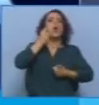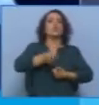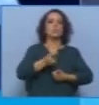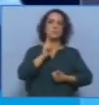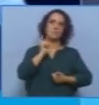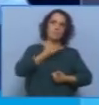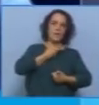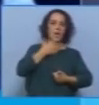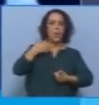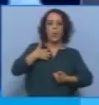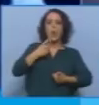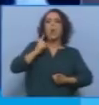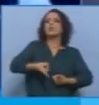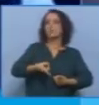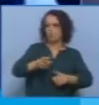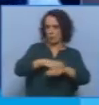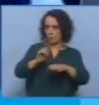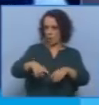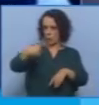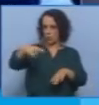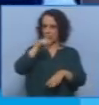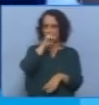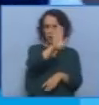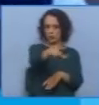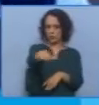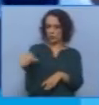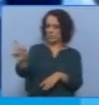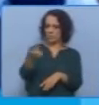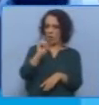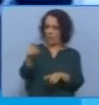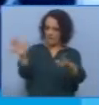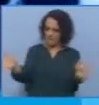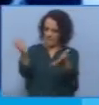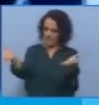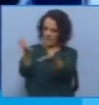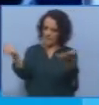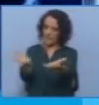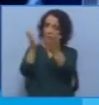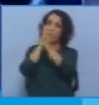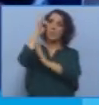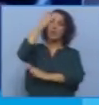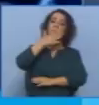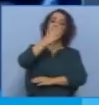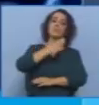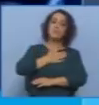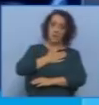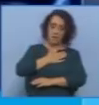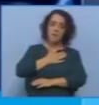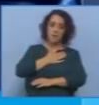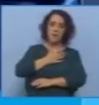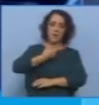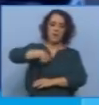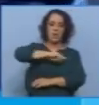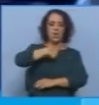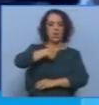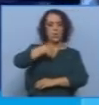ter nesta situação, que se calhar não é pôr os outros por baixo, mas é levantar os outros, porque a minha honra me vem dada de Deus. Qual é a realeza que eu posso